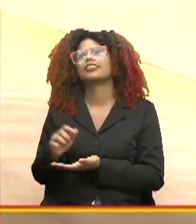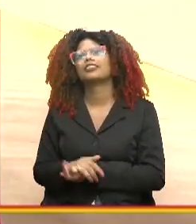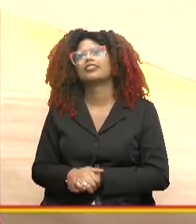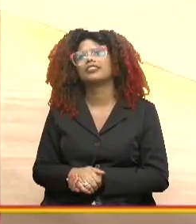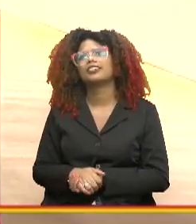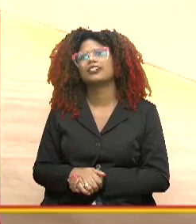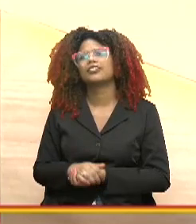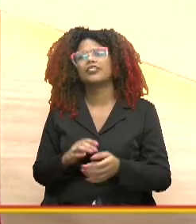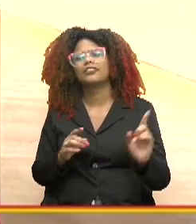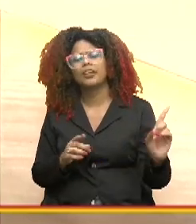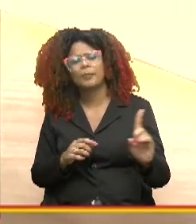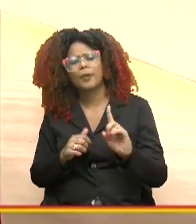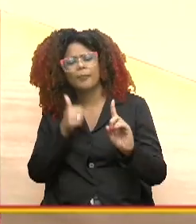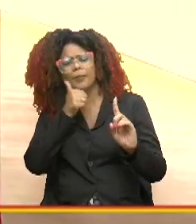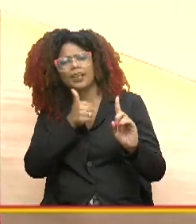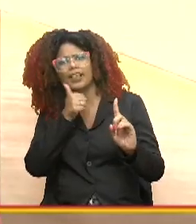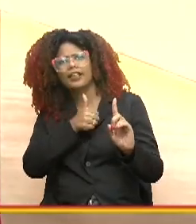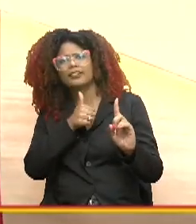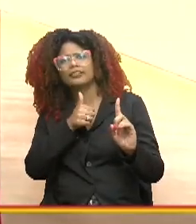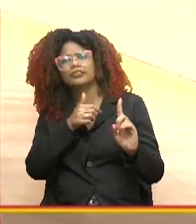coleguinha uma coleguinha